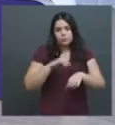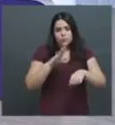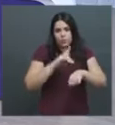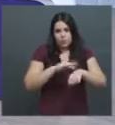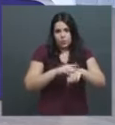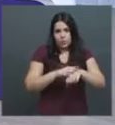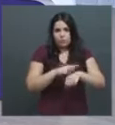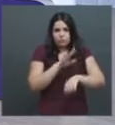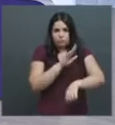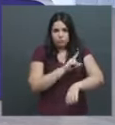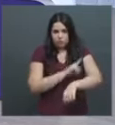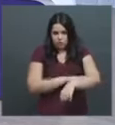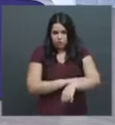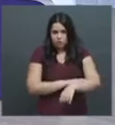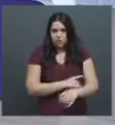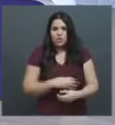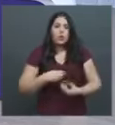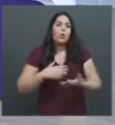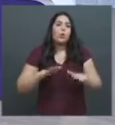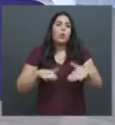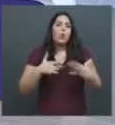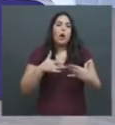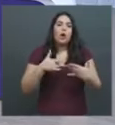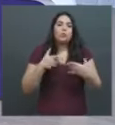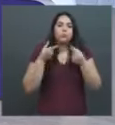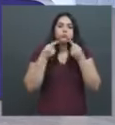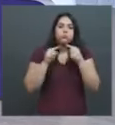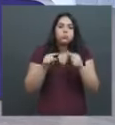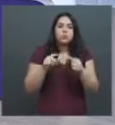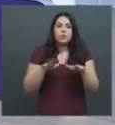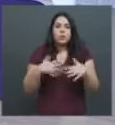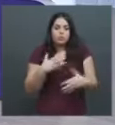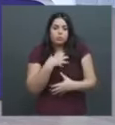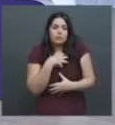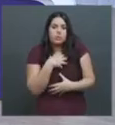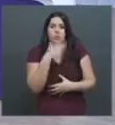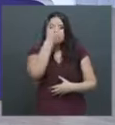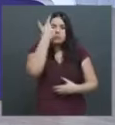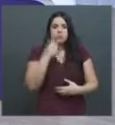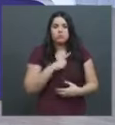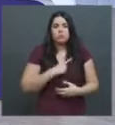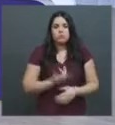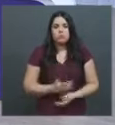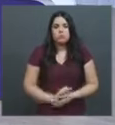no consultório, quais são as principais reclamações, os sintomas que essas pessoas apresentam?